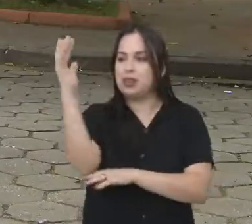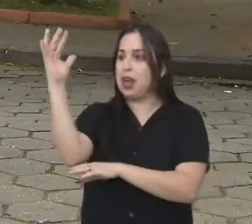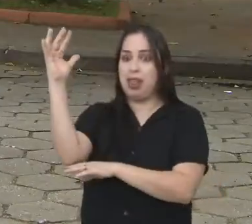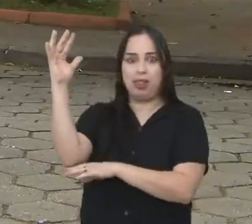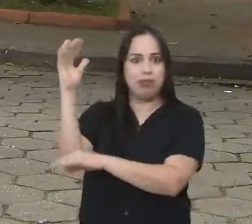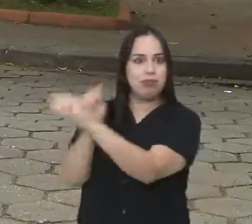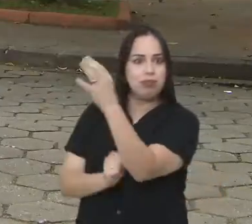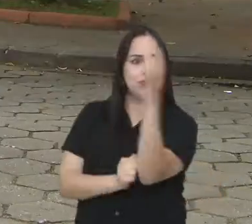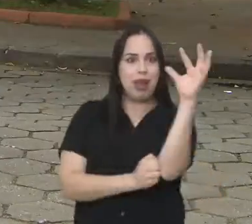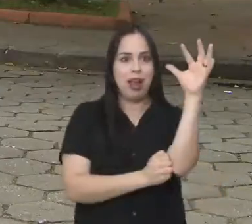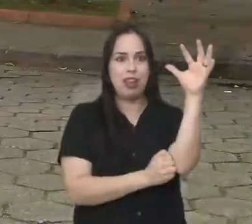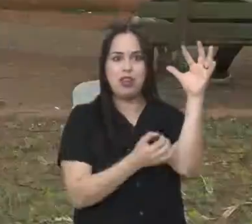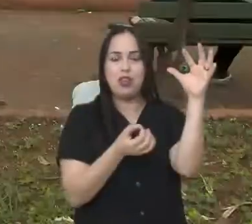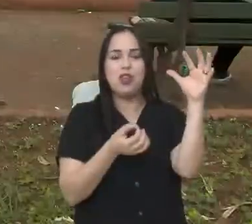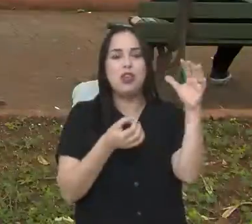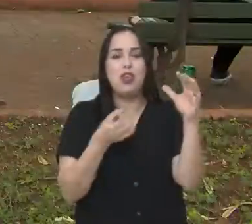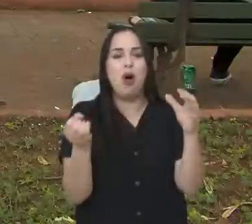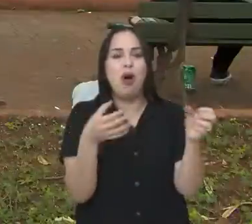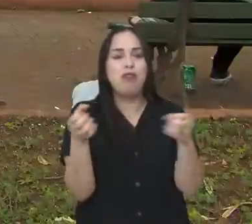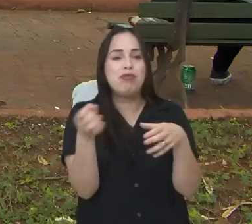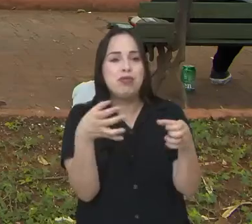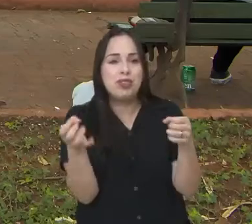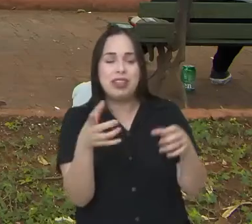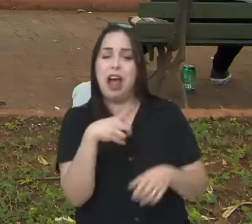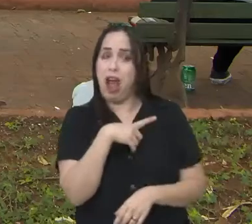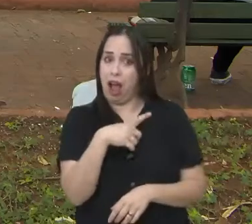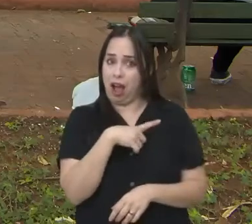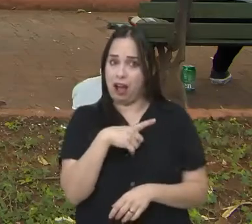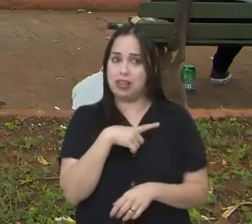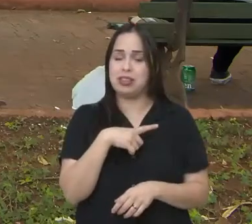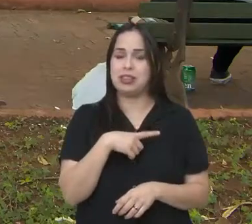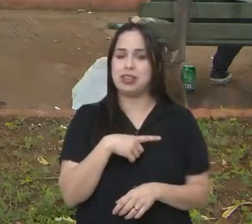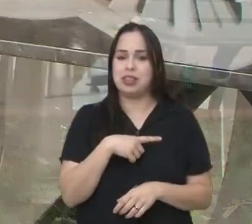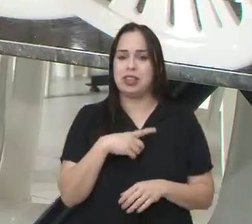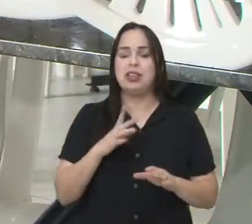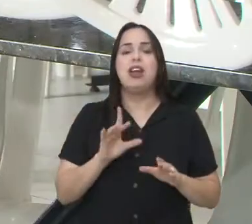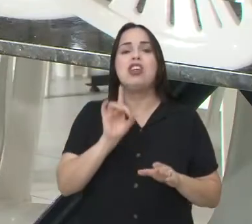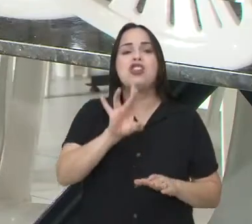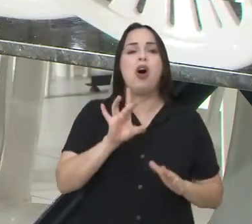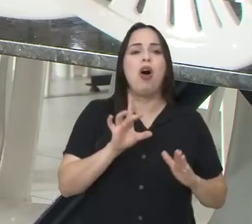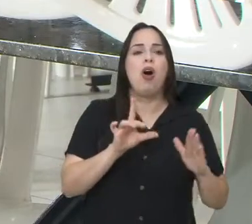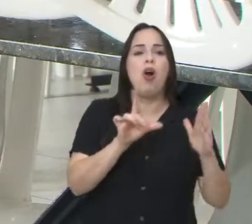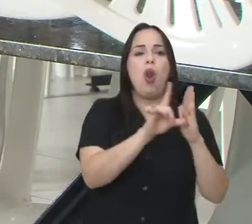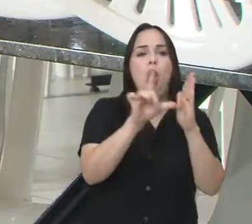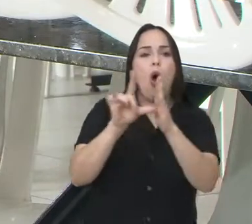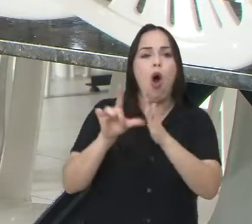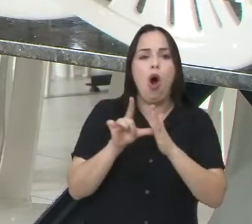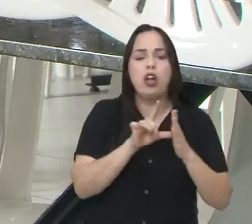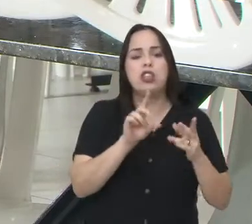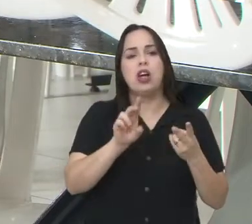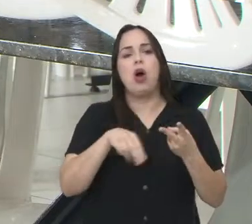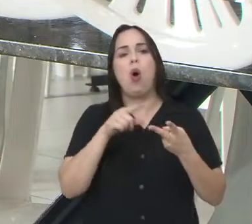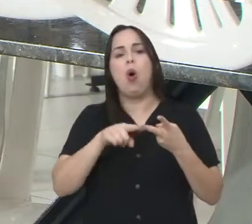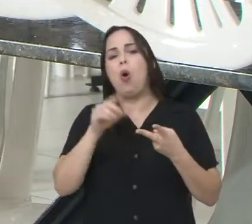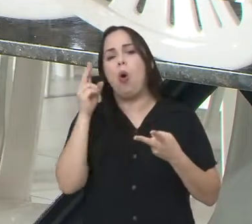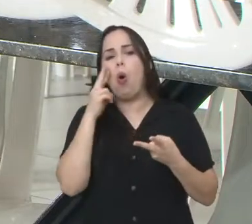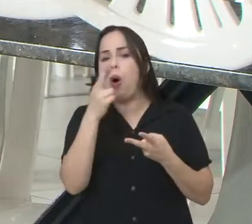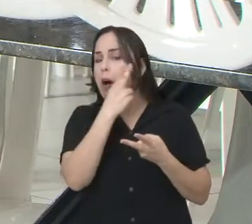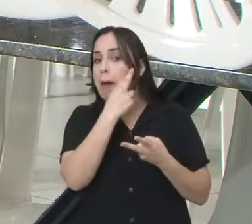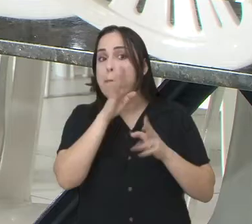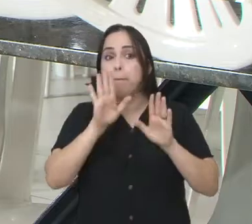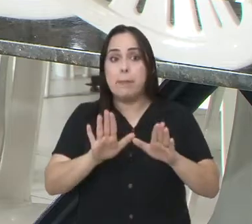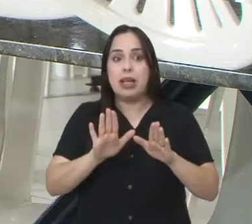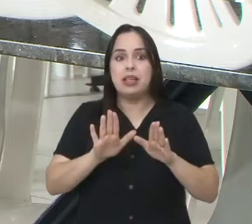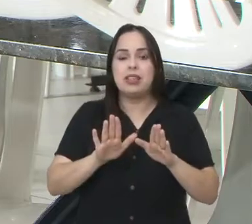Então, sério? Tem uns pés de oliveira aí na praça. Porque não só comércio no ramo de bebida, alimentação, tem